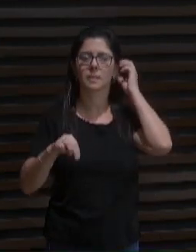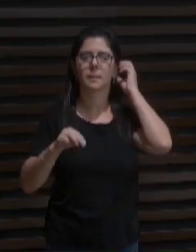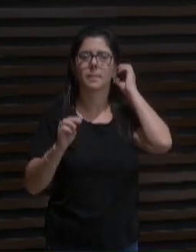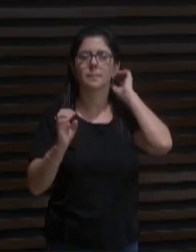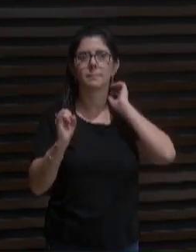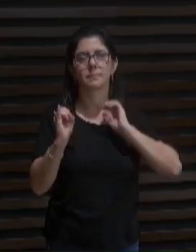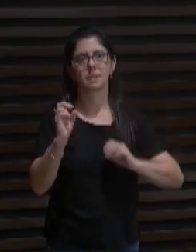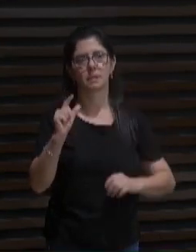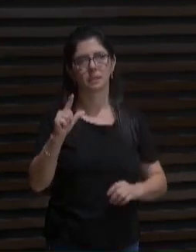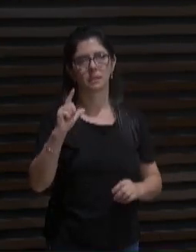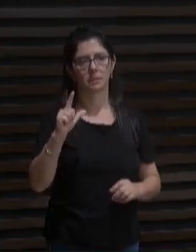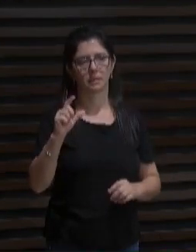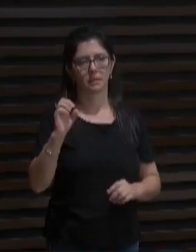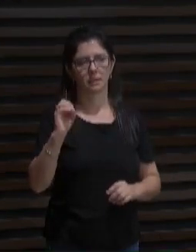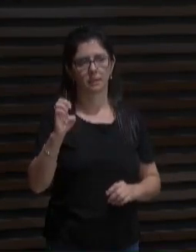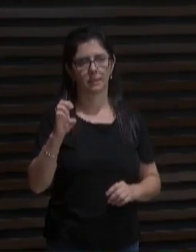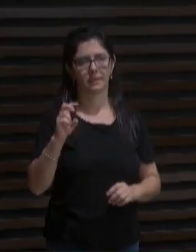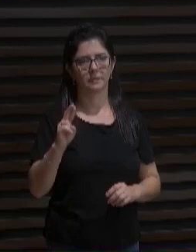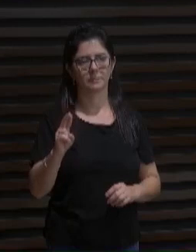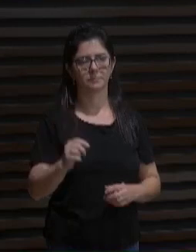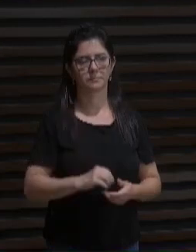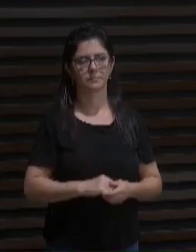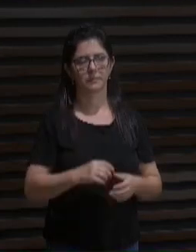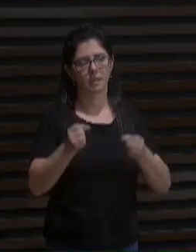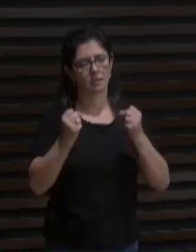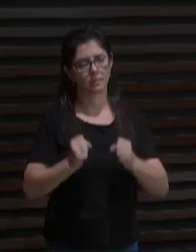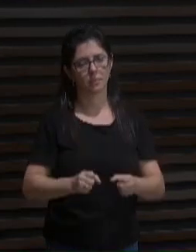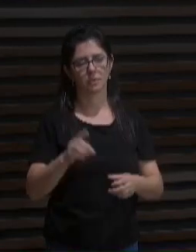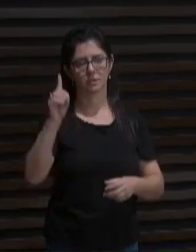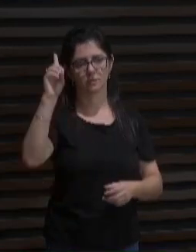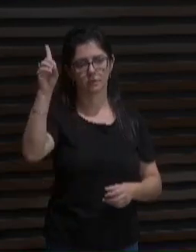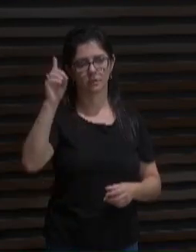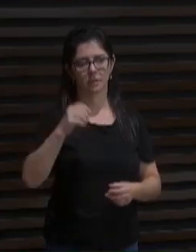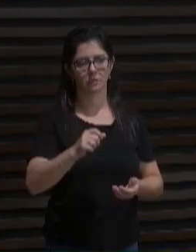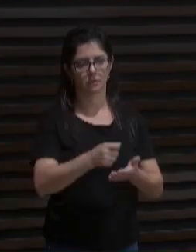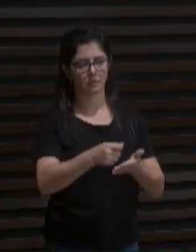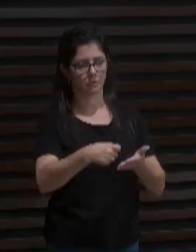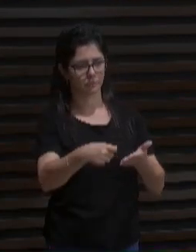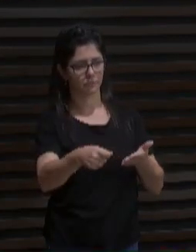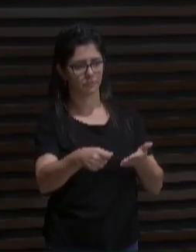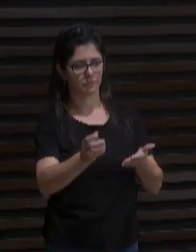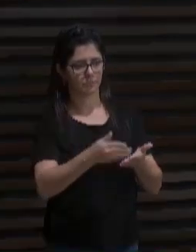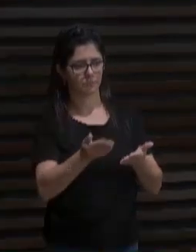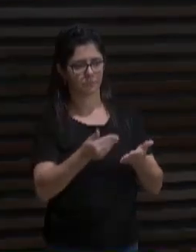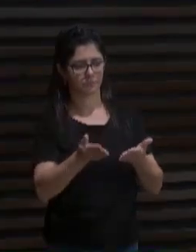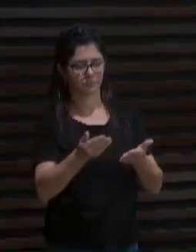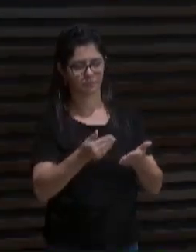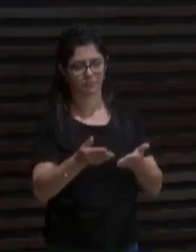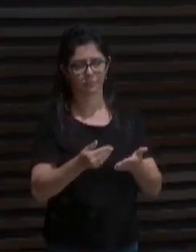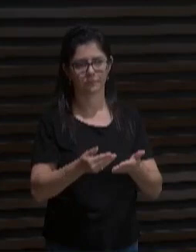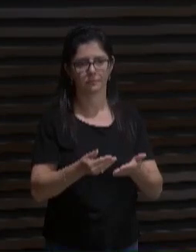Ele deixou um diário de oração, cerca de pouco mais de 50